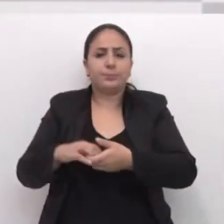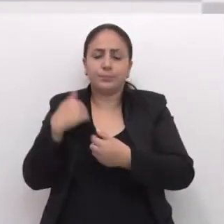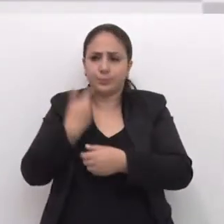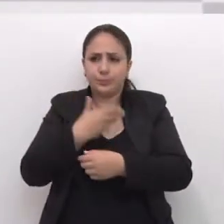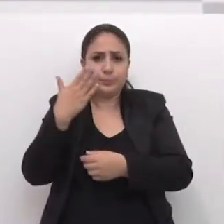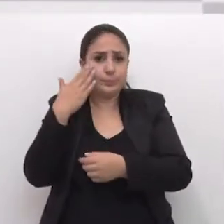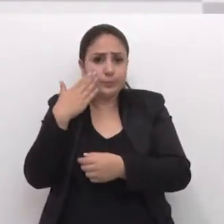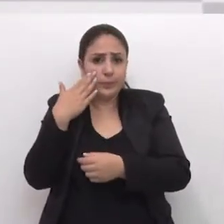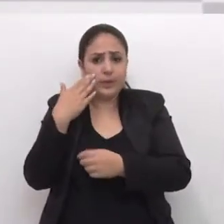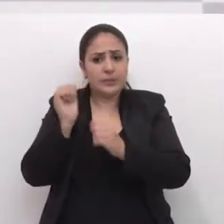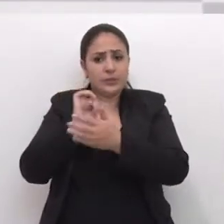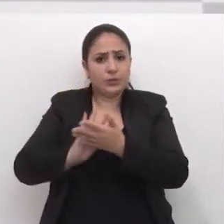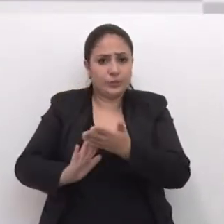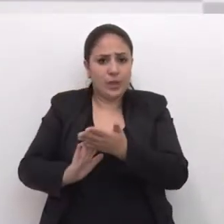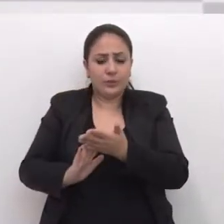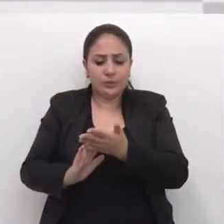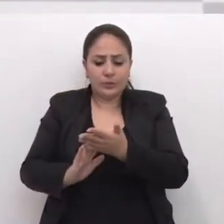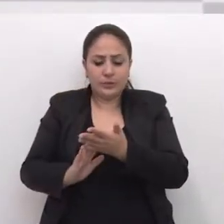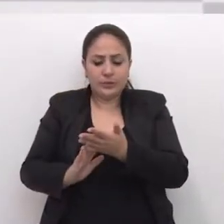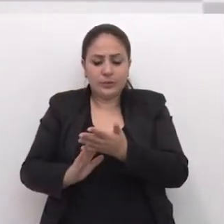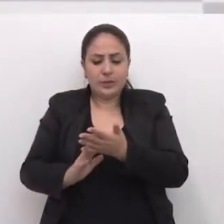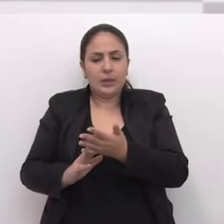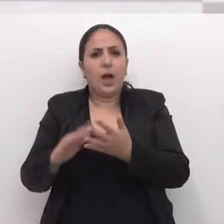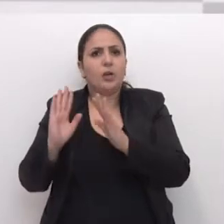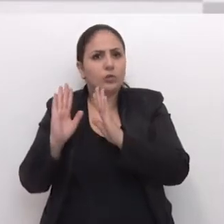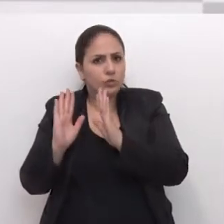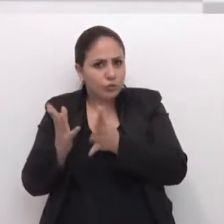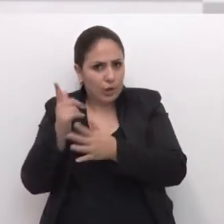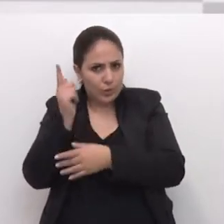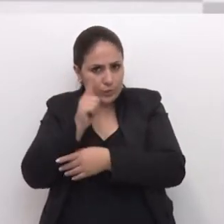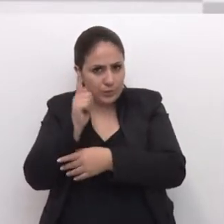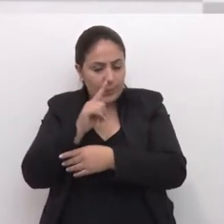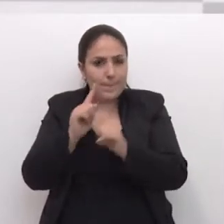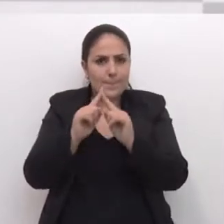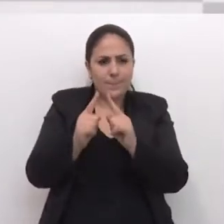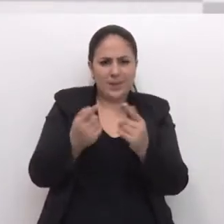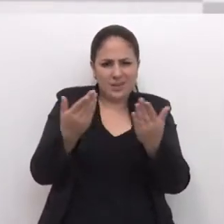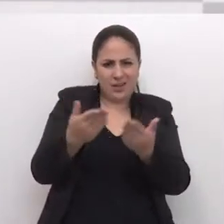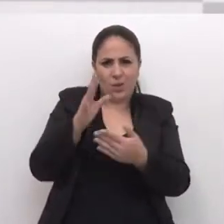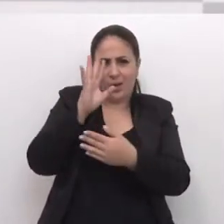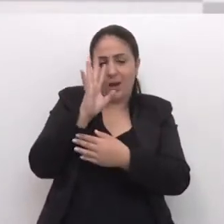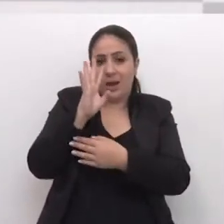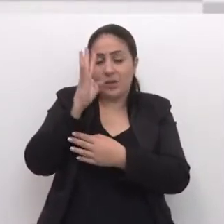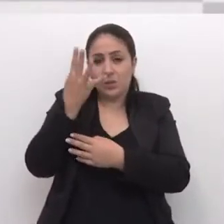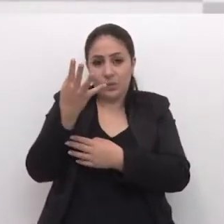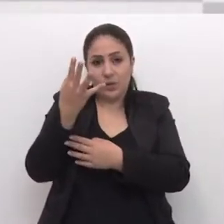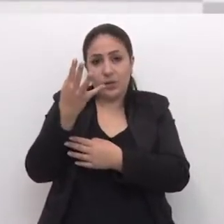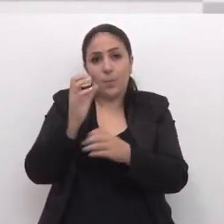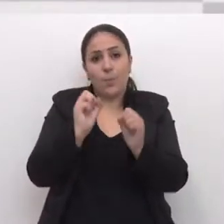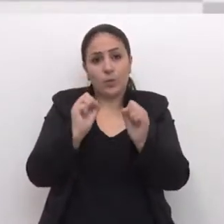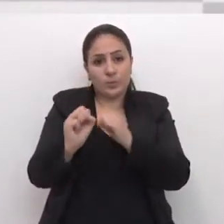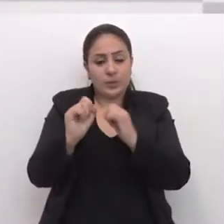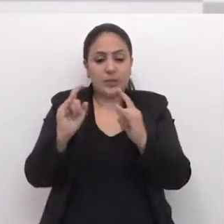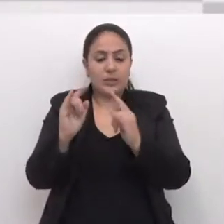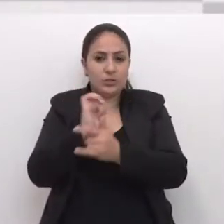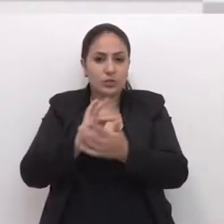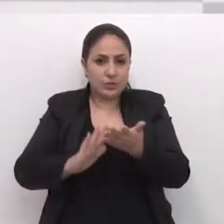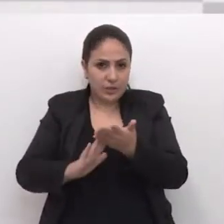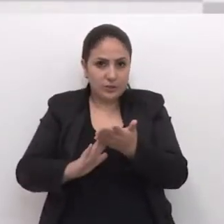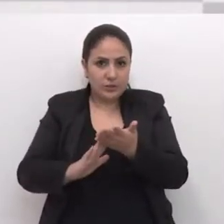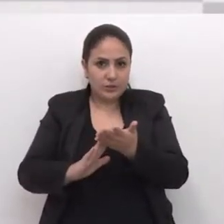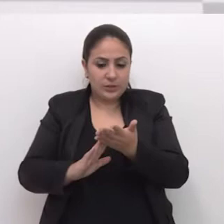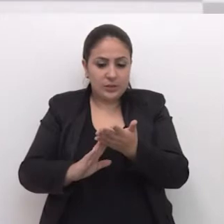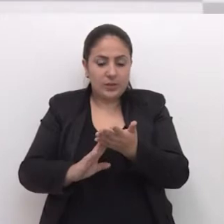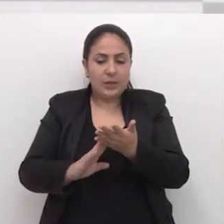irrestrita. A gente sabe que de atividades intermediárias já era possível. Agora, com essa decisão possibilitando que as